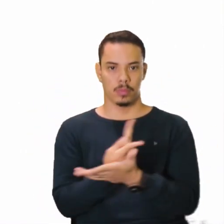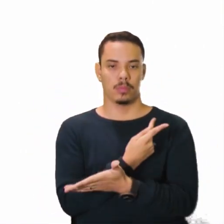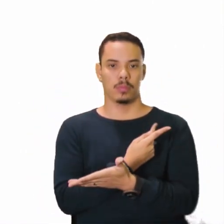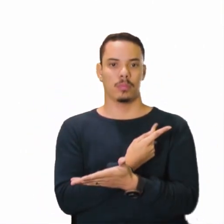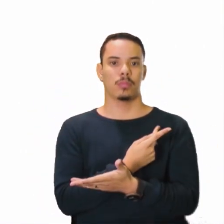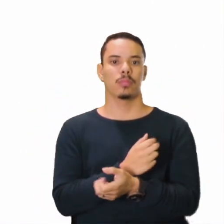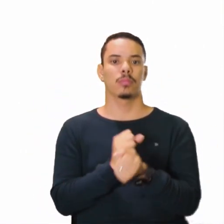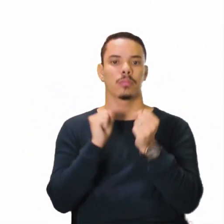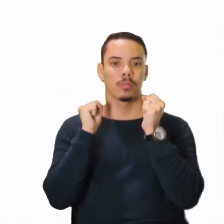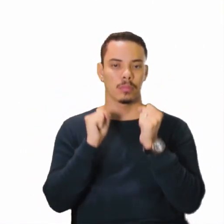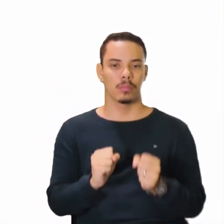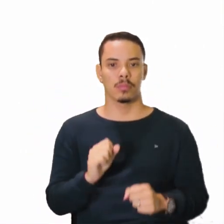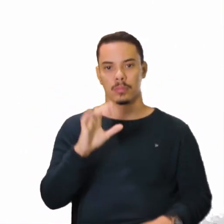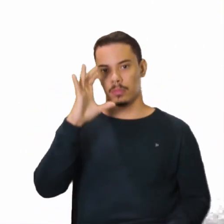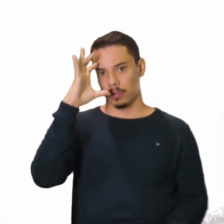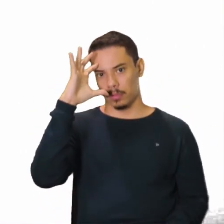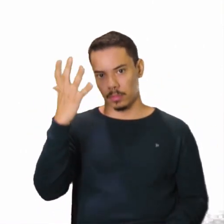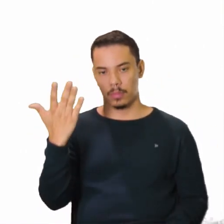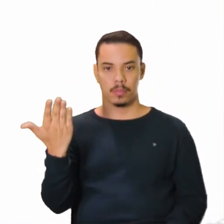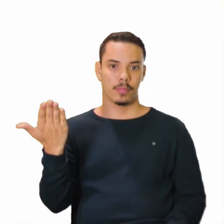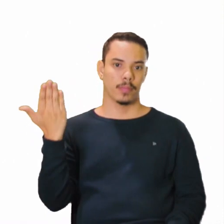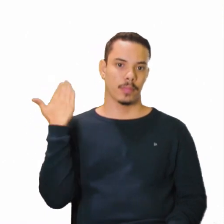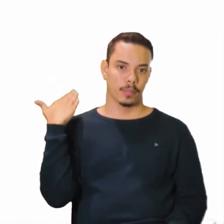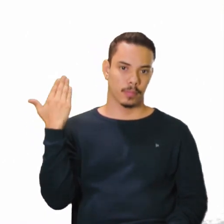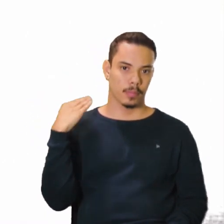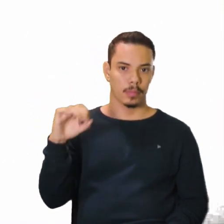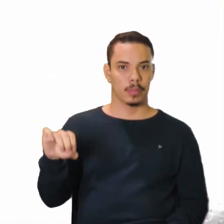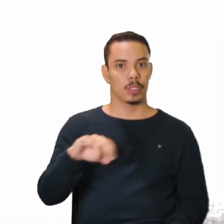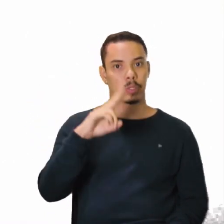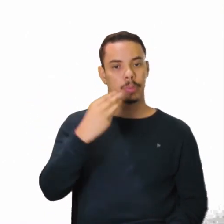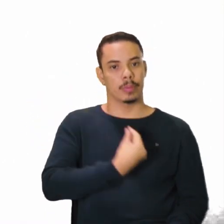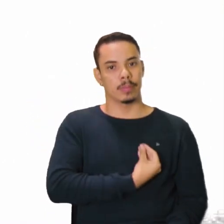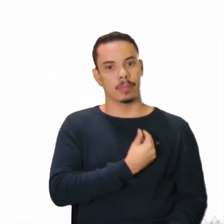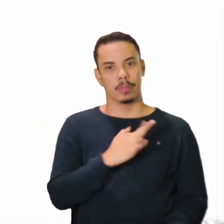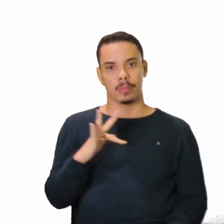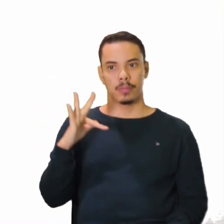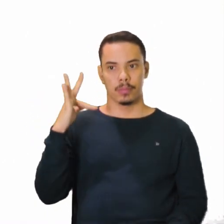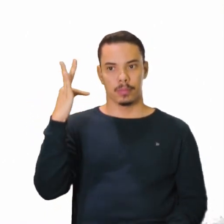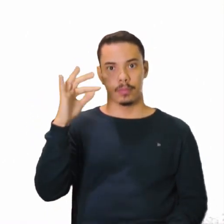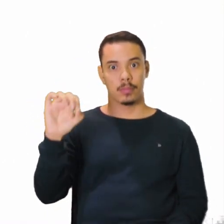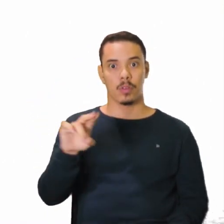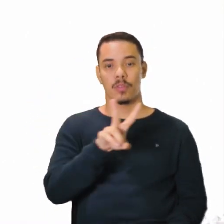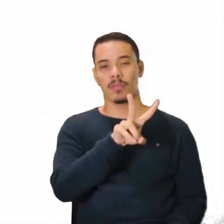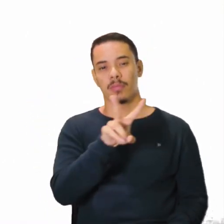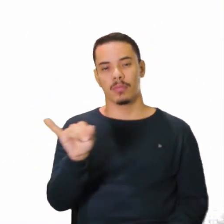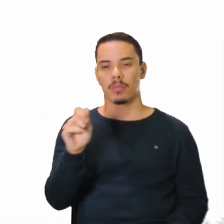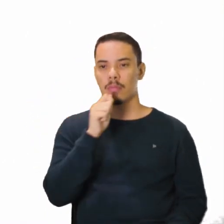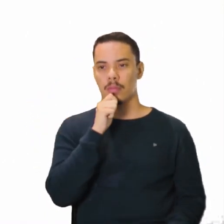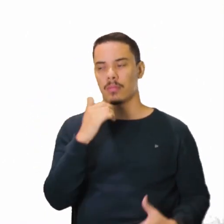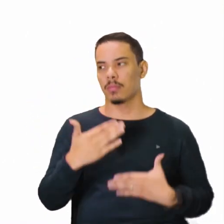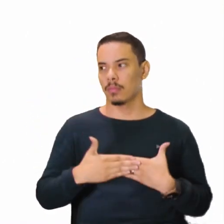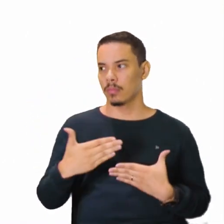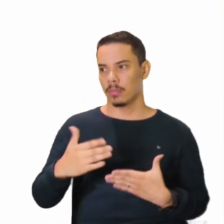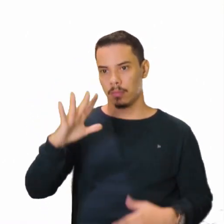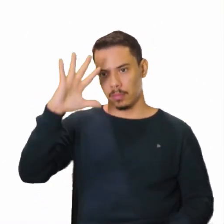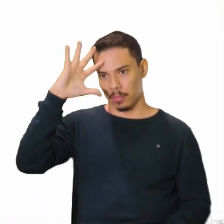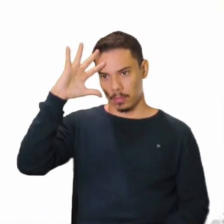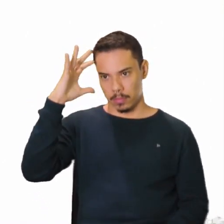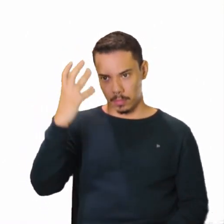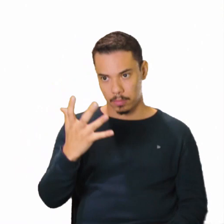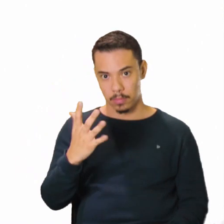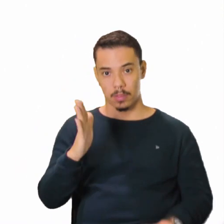fato pode ter acontecido no passado, no presente ou vai acontecer. Já o